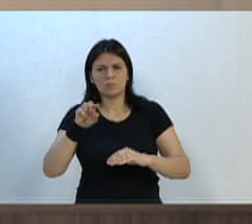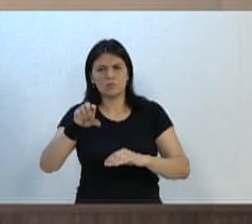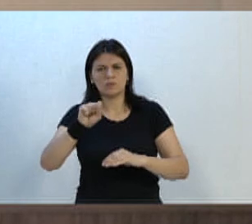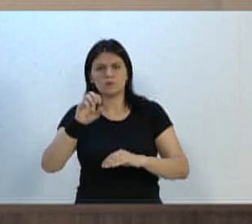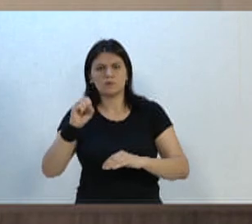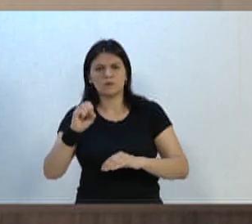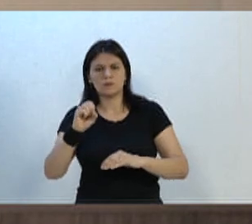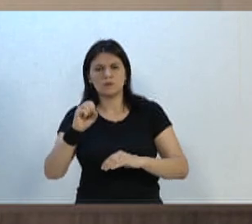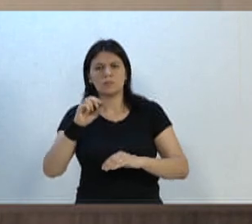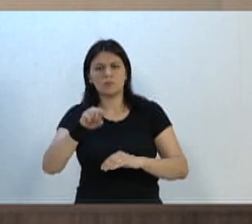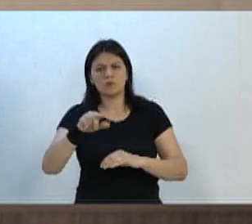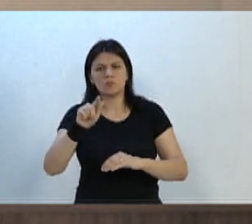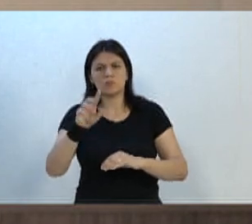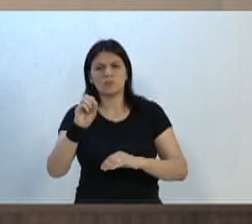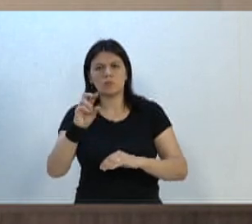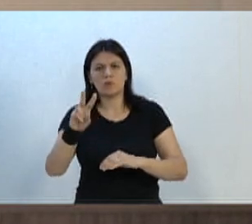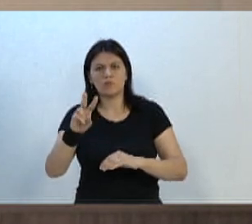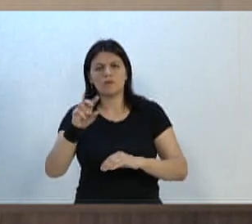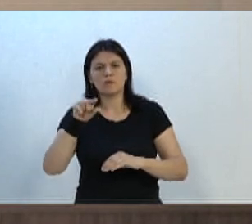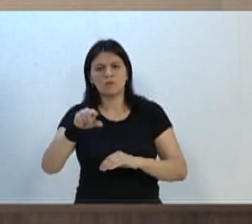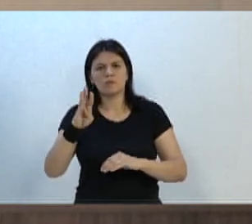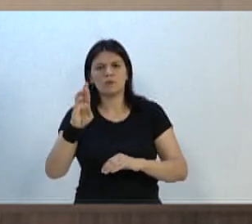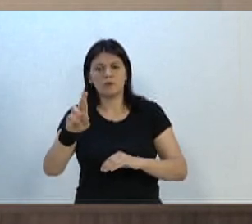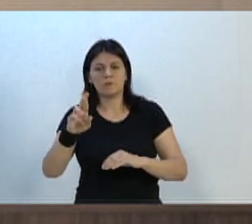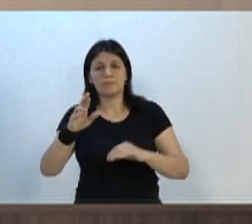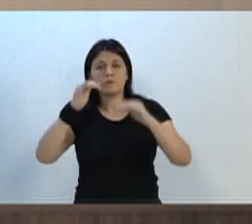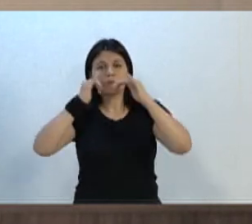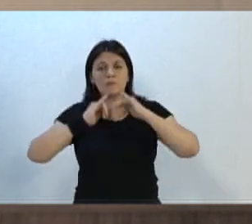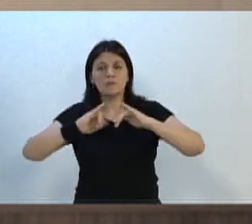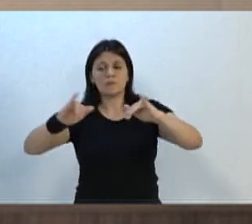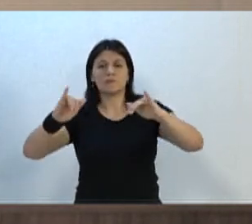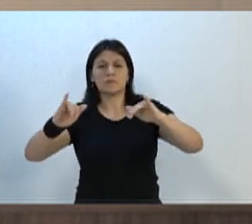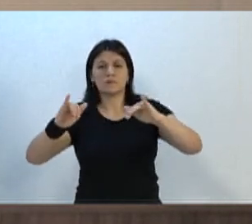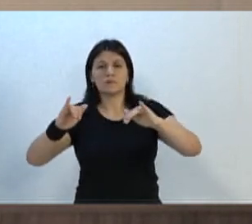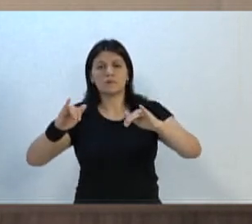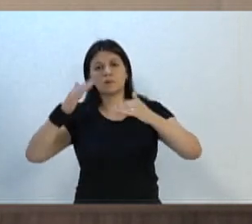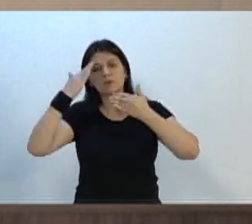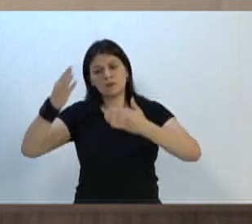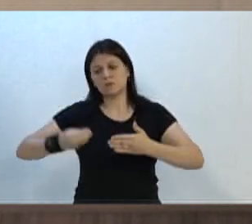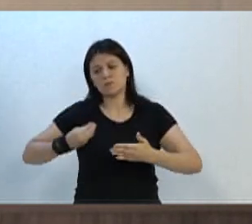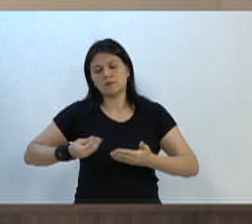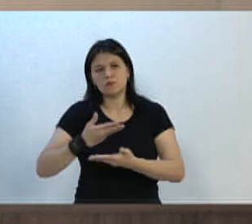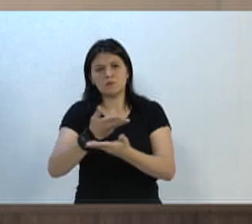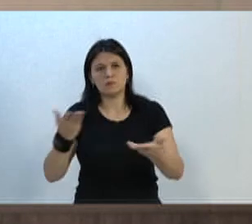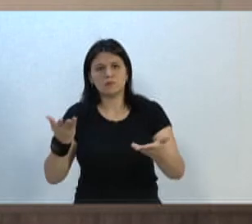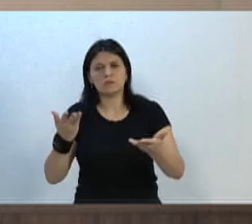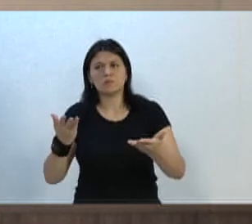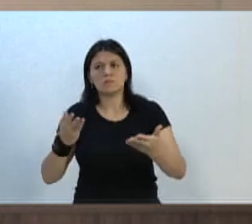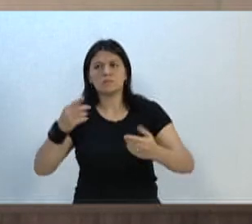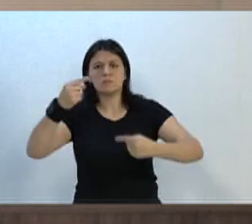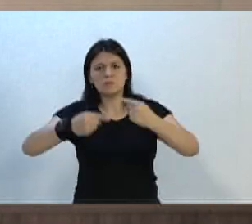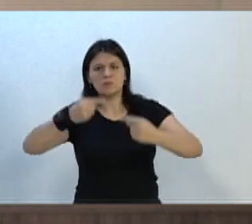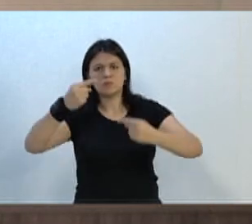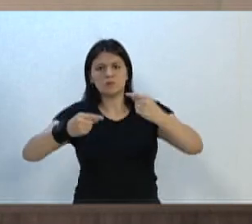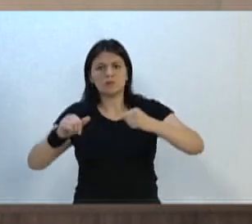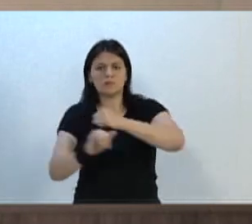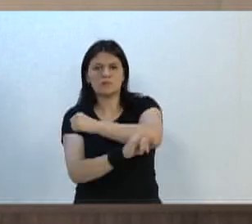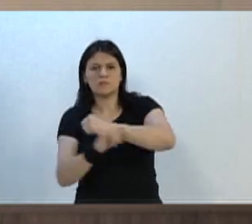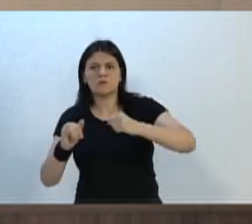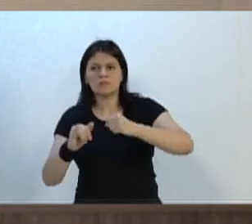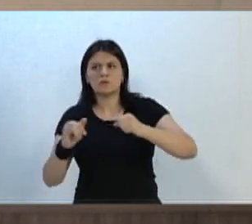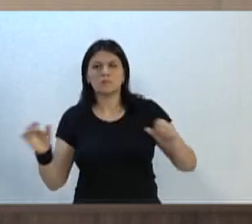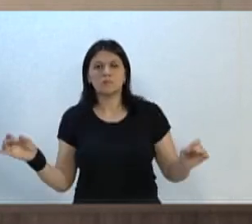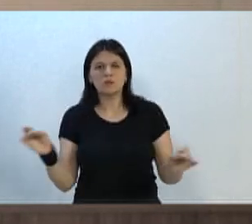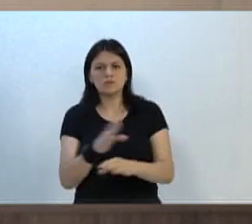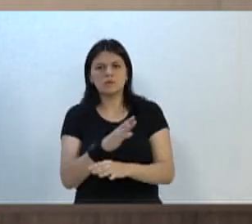Blumenau agradece a presença de todos informa que a audiência pública que debateu questões referentes a infraestrutura das unidades de Educação do município Blumenau está encerrada